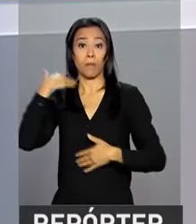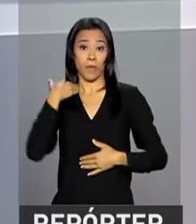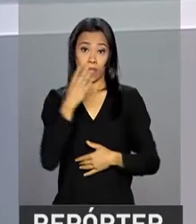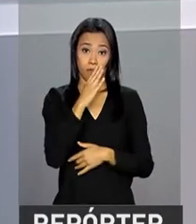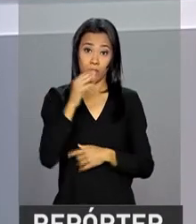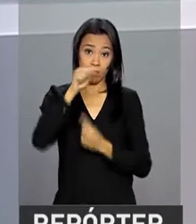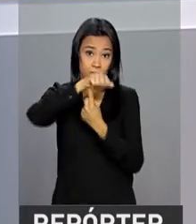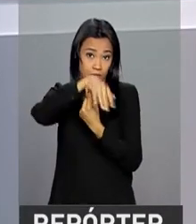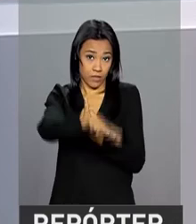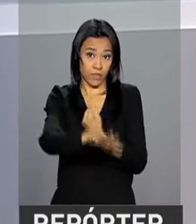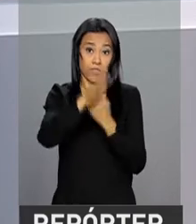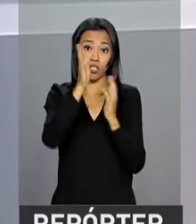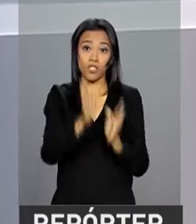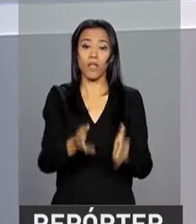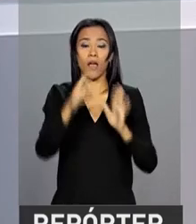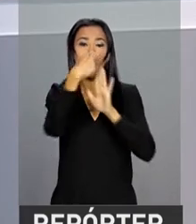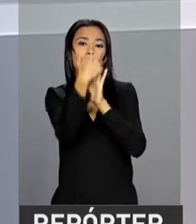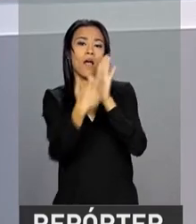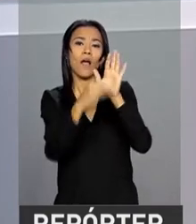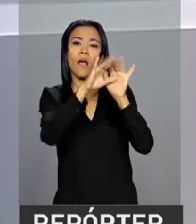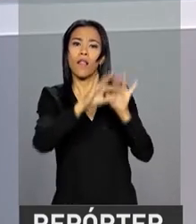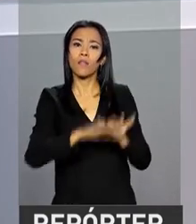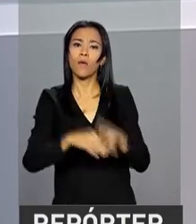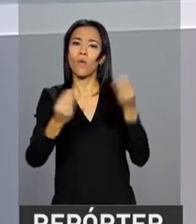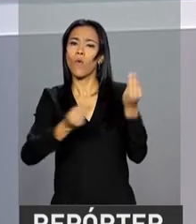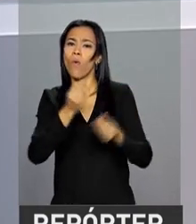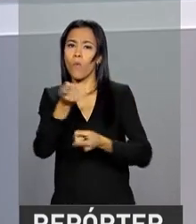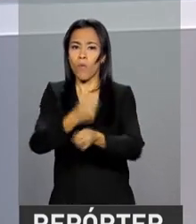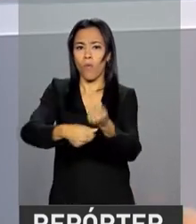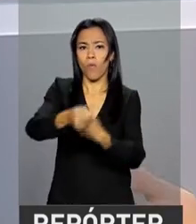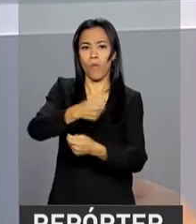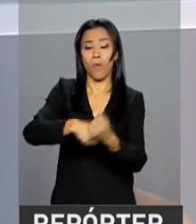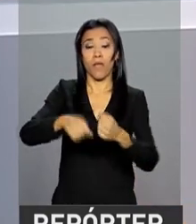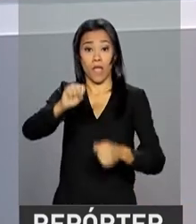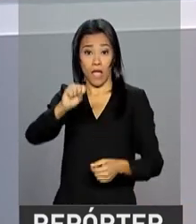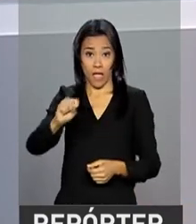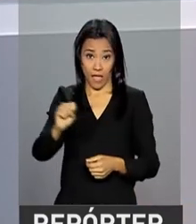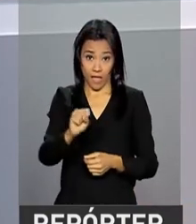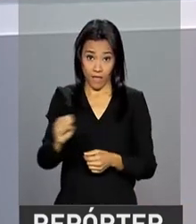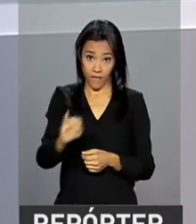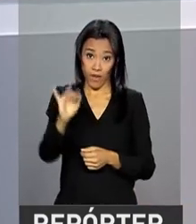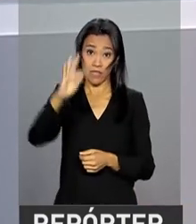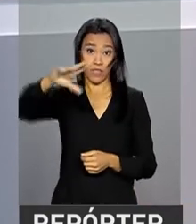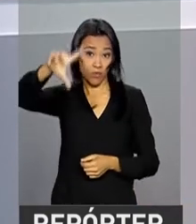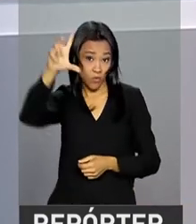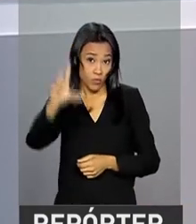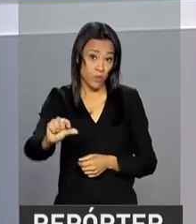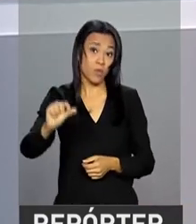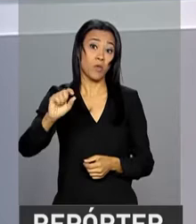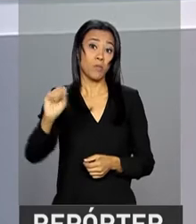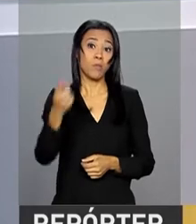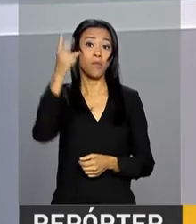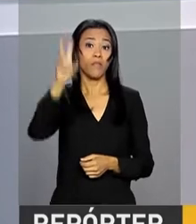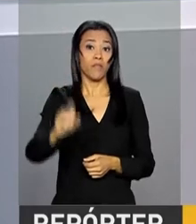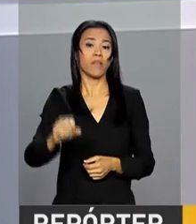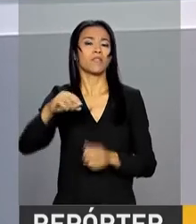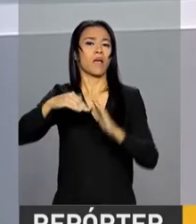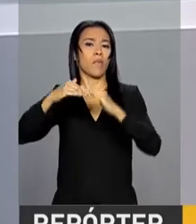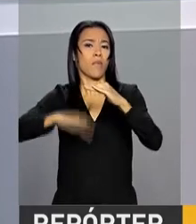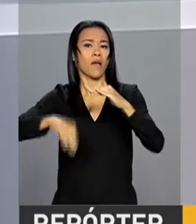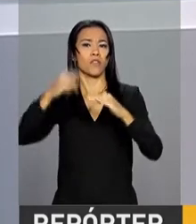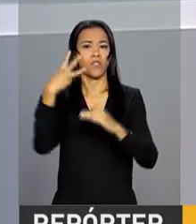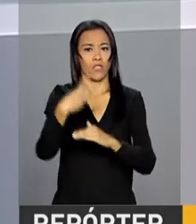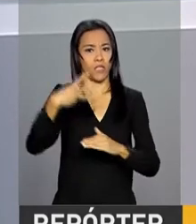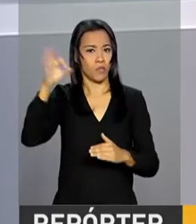com as projeções do mercado financeiro a expectativa de inflação caiu pela primeira vez neste ano abaixo de 3 por cento